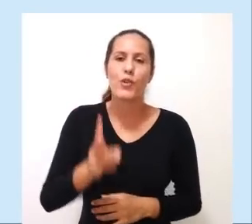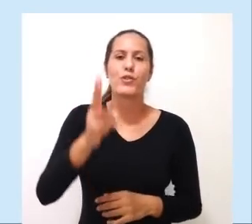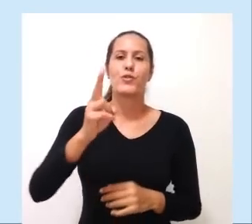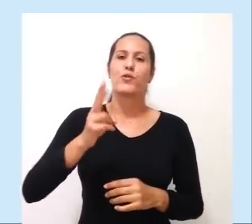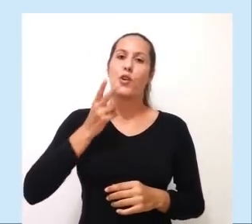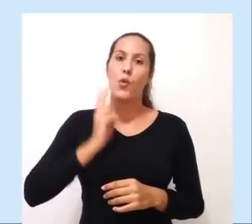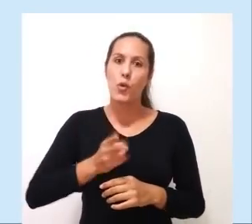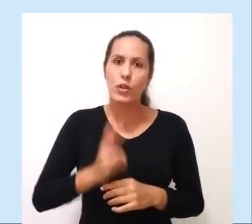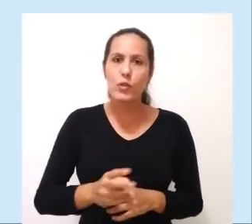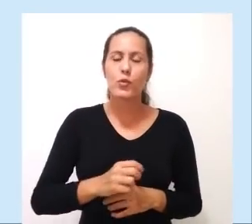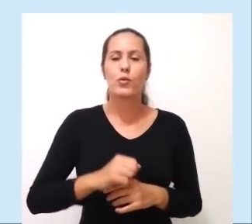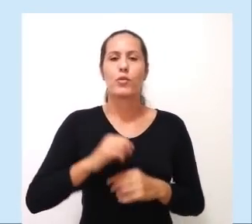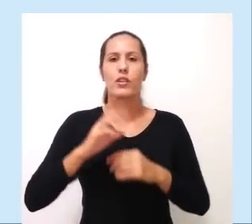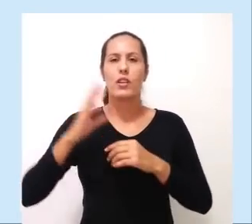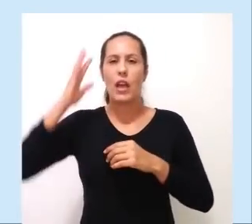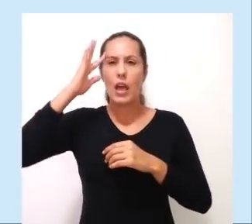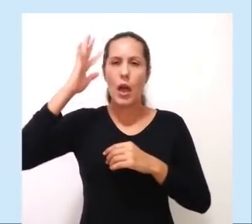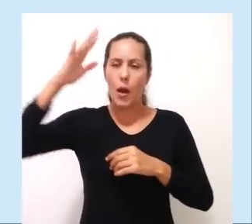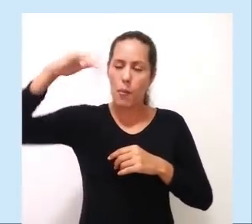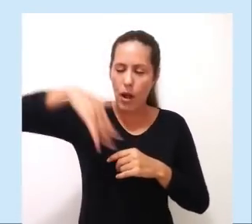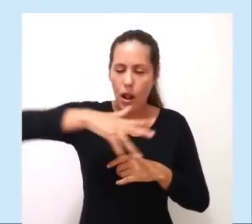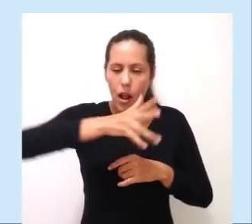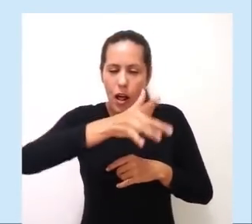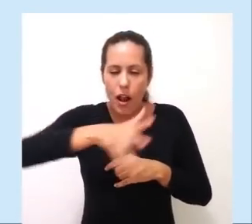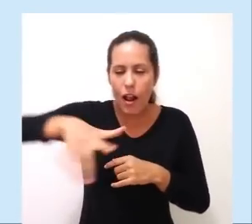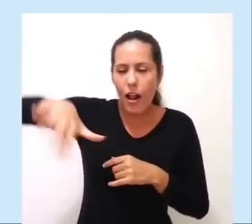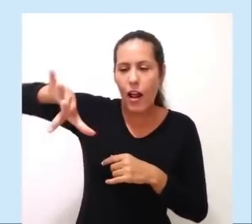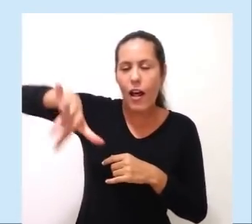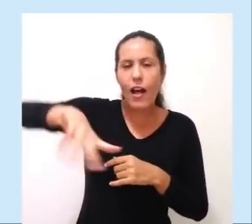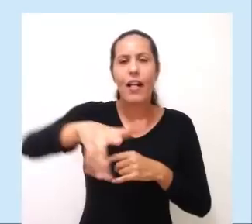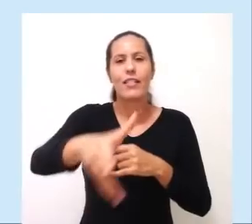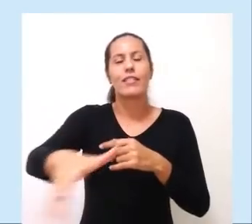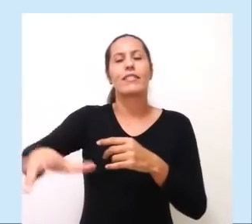Continuem desbravando, no caso, esse mar do gênero